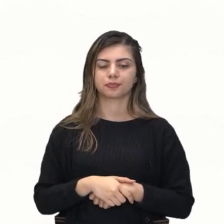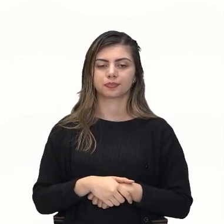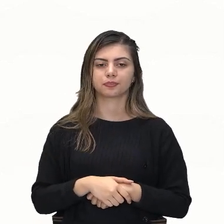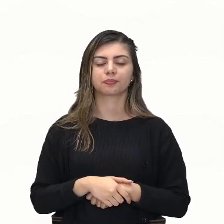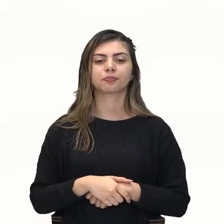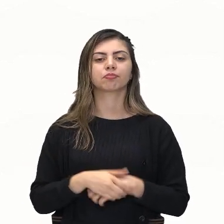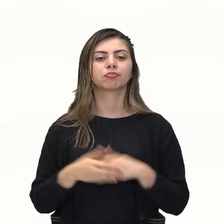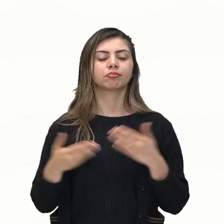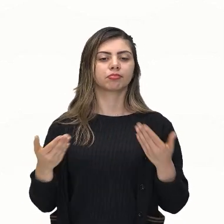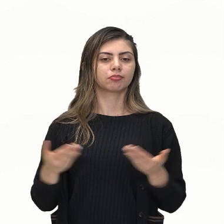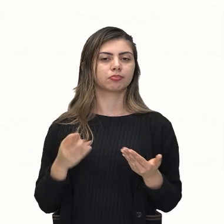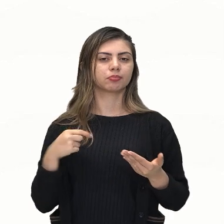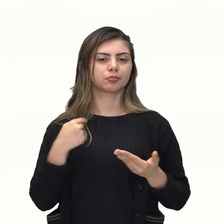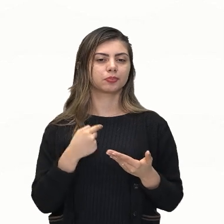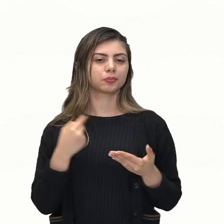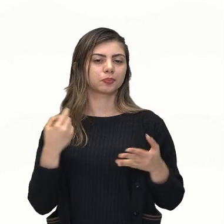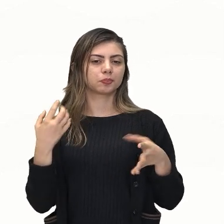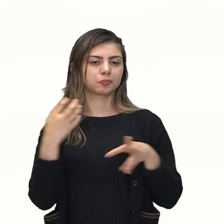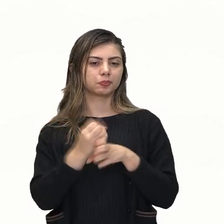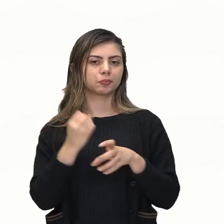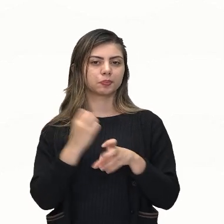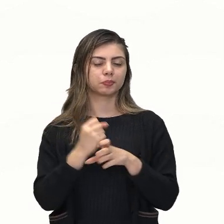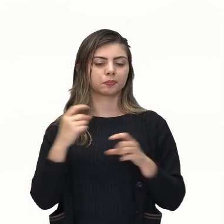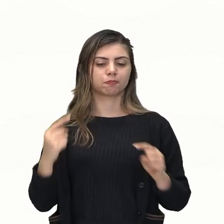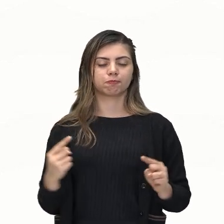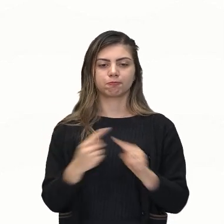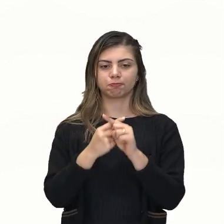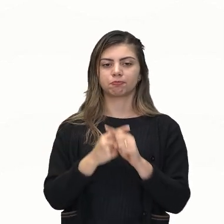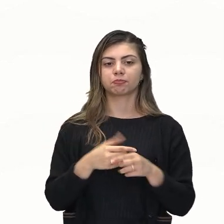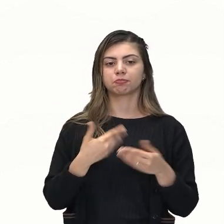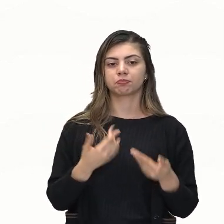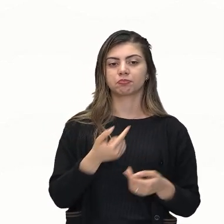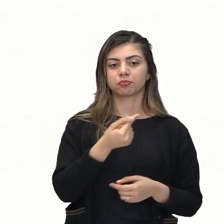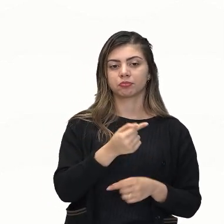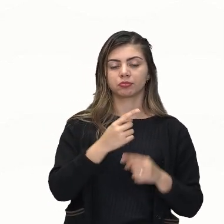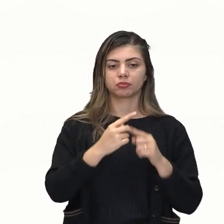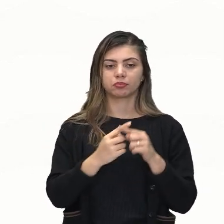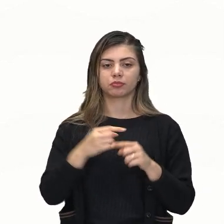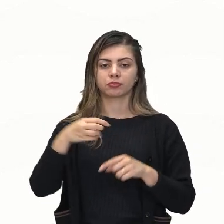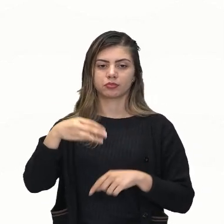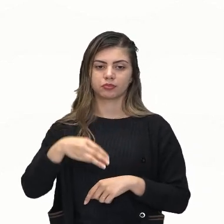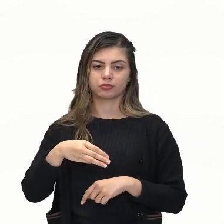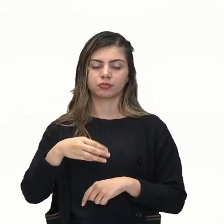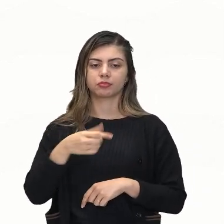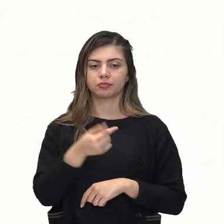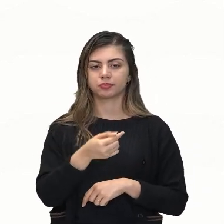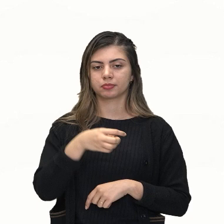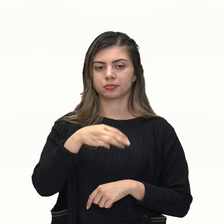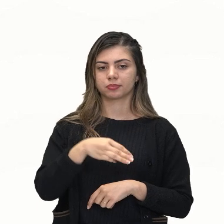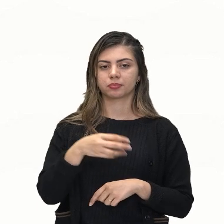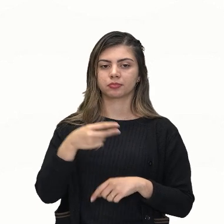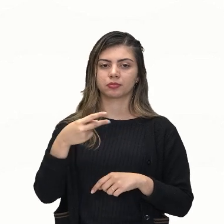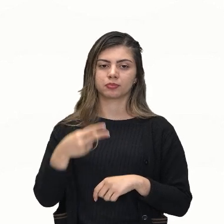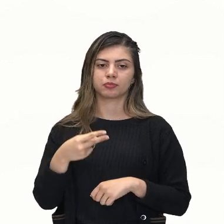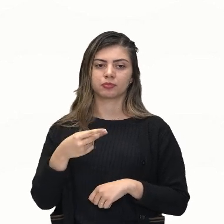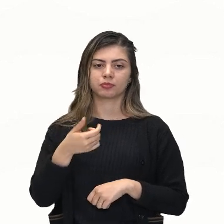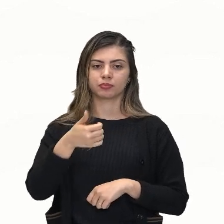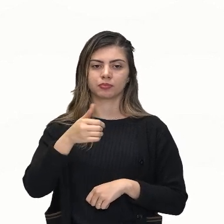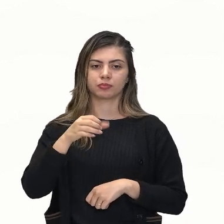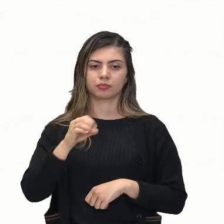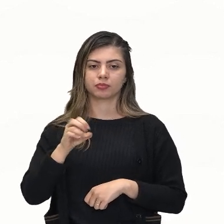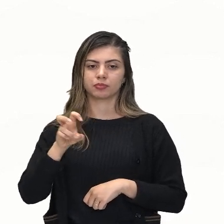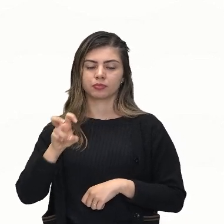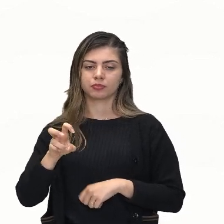Vamos multiplicar então em diagonal. 7 vezes M, 7M, igual a 105